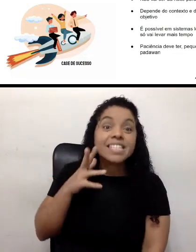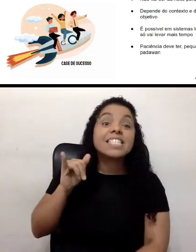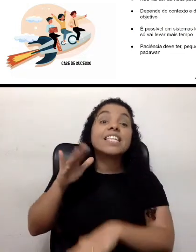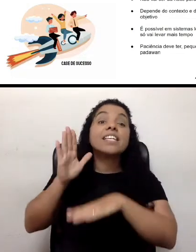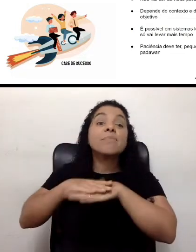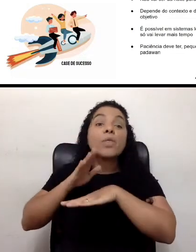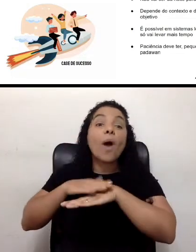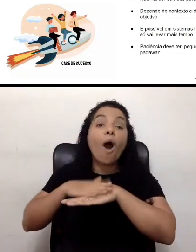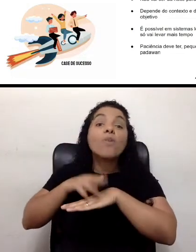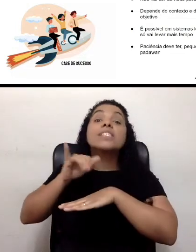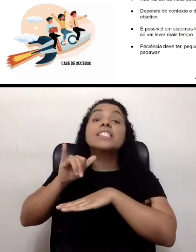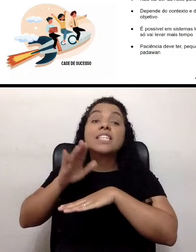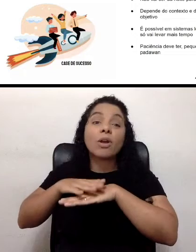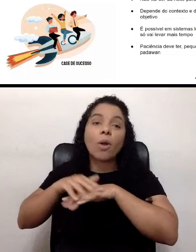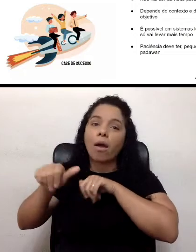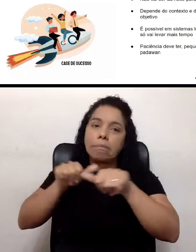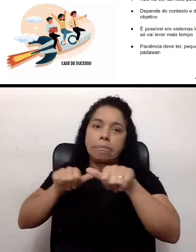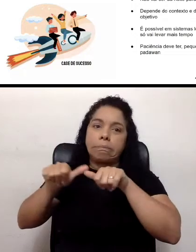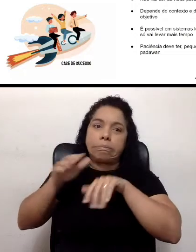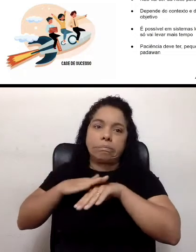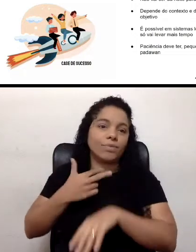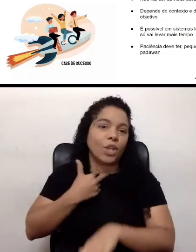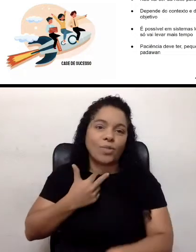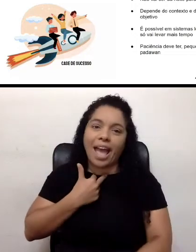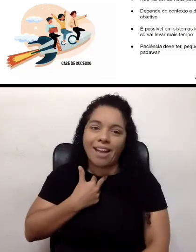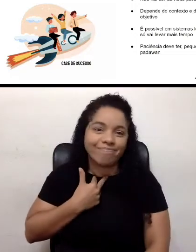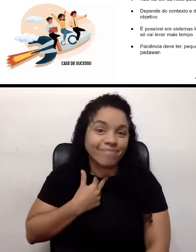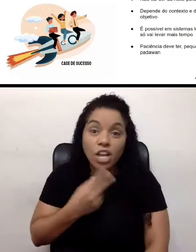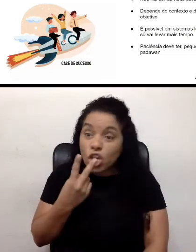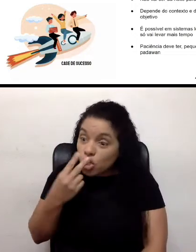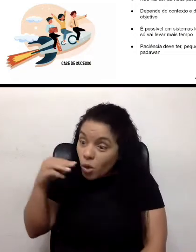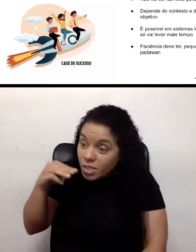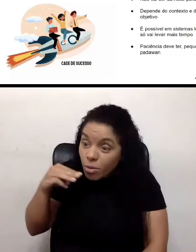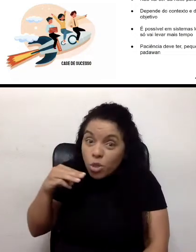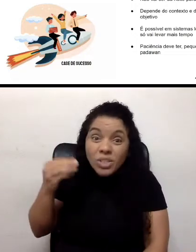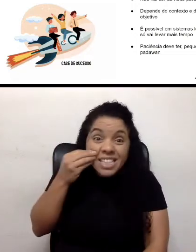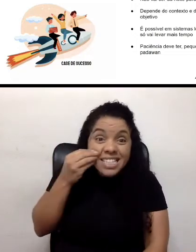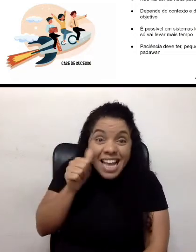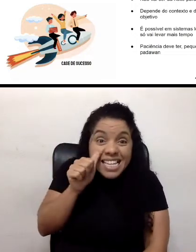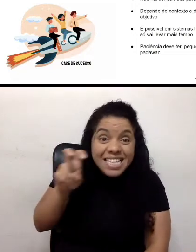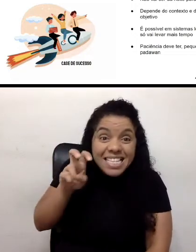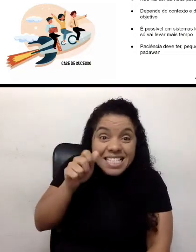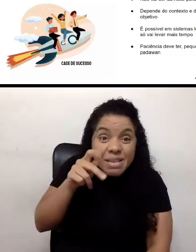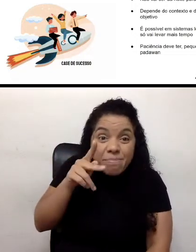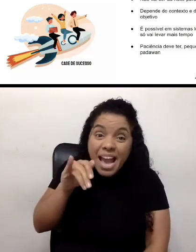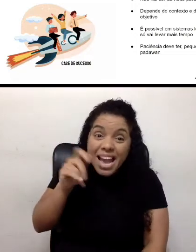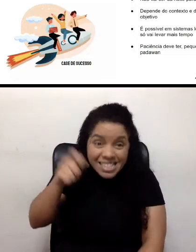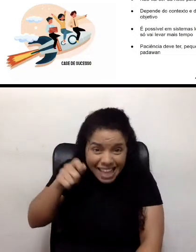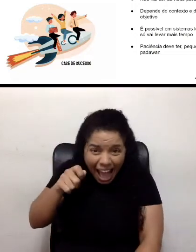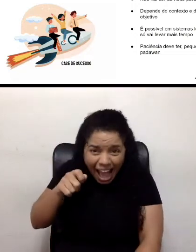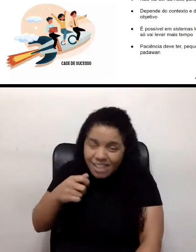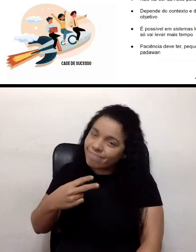manualmente. Não tem como, gente. Em 2 minutos você testar 15 APIs.